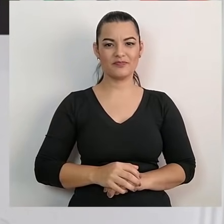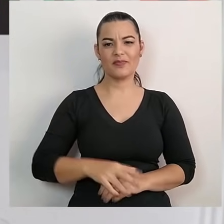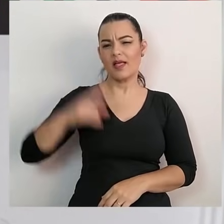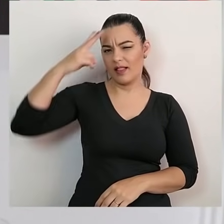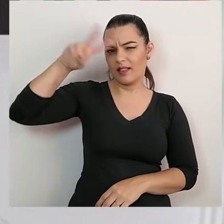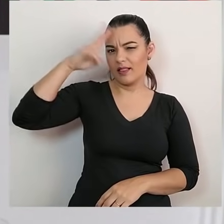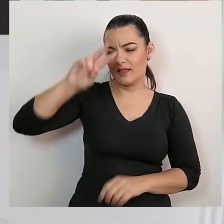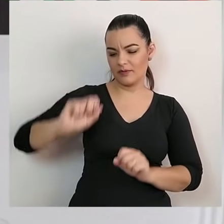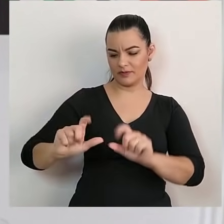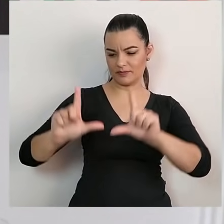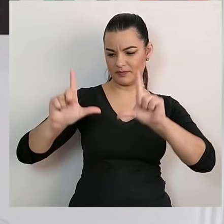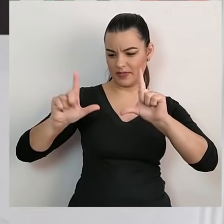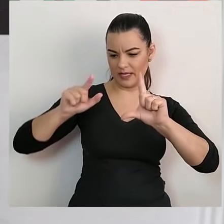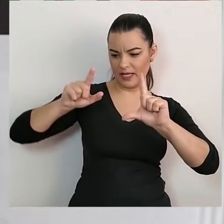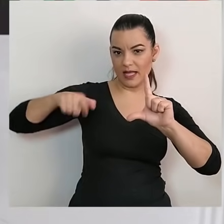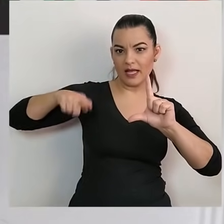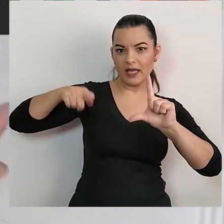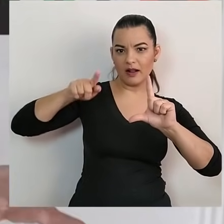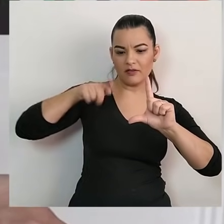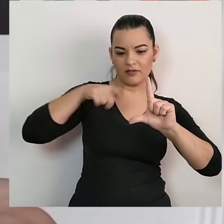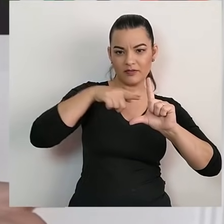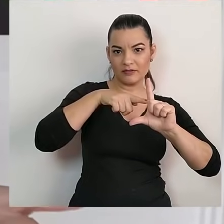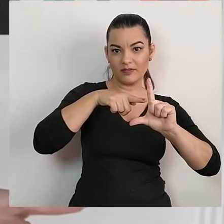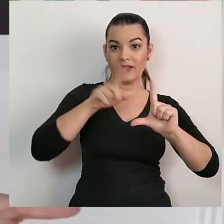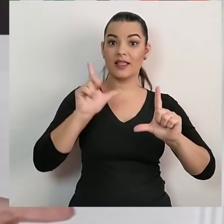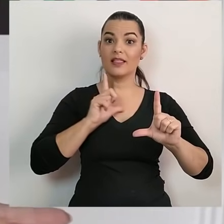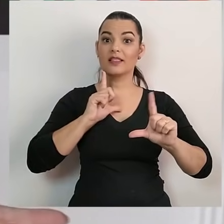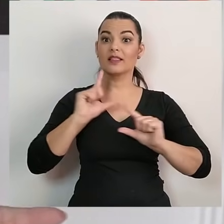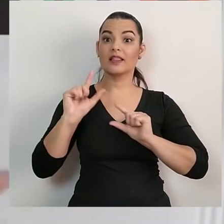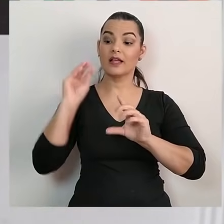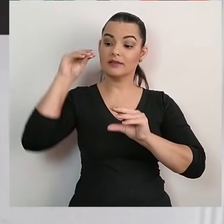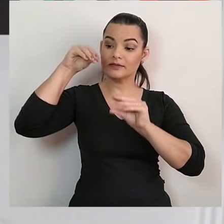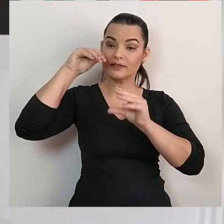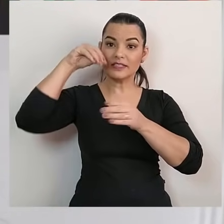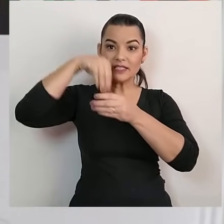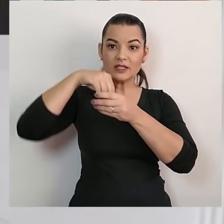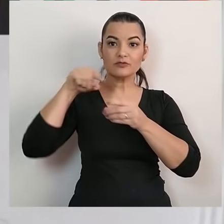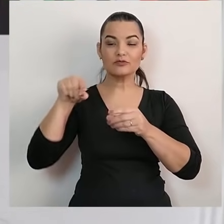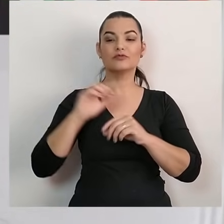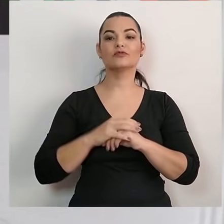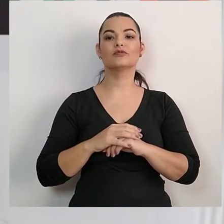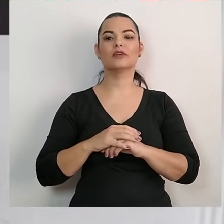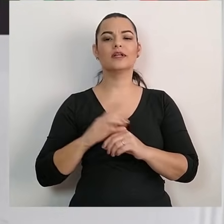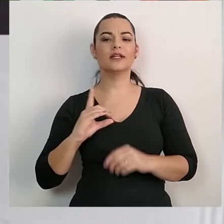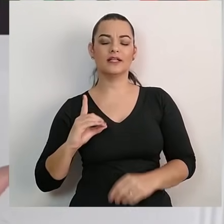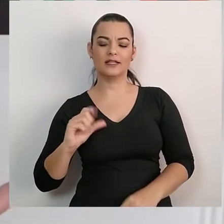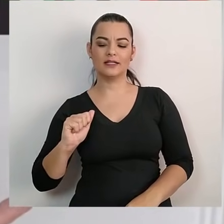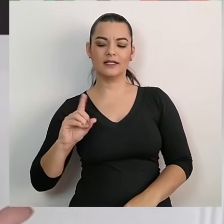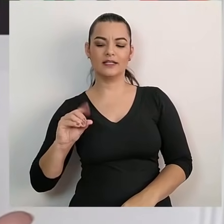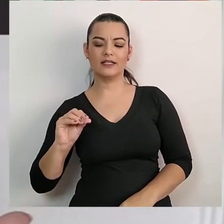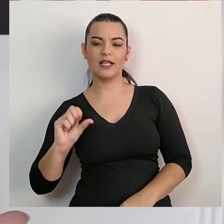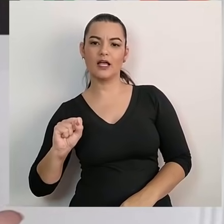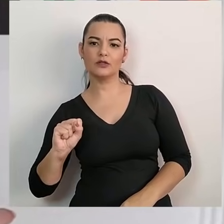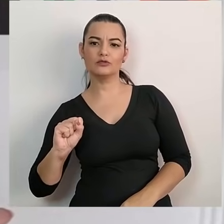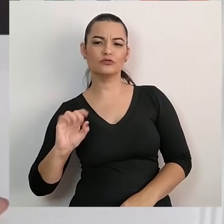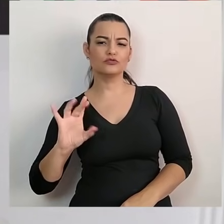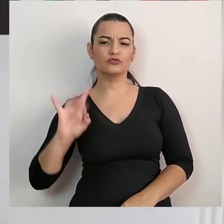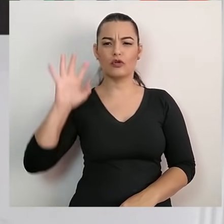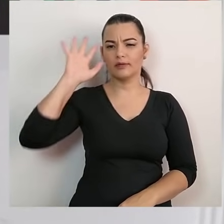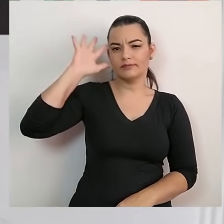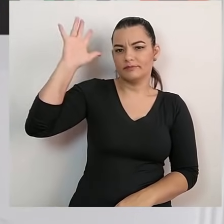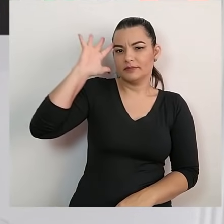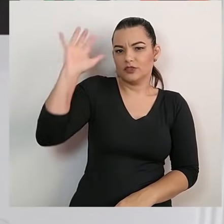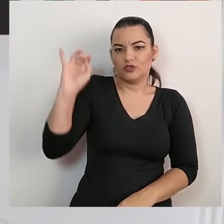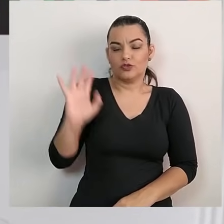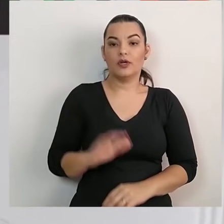lembram daquele gráfico? Aí nós tínhamos alguns dados hipotéticos e a partir deles eu